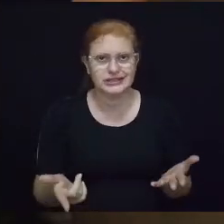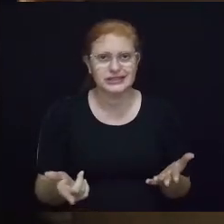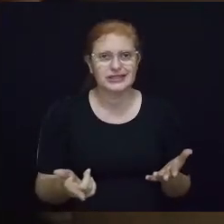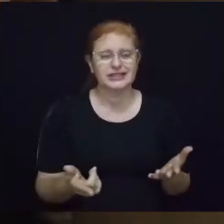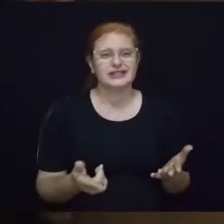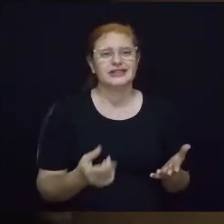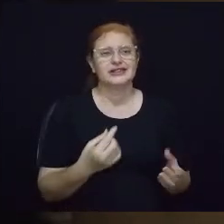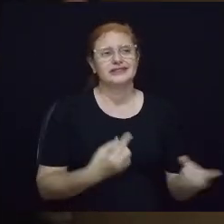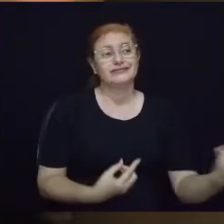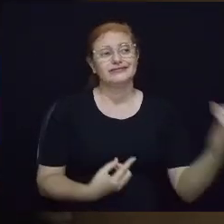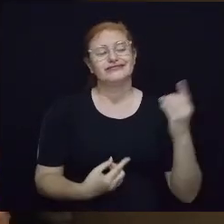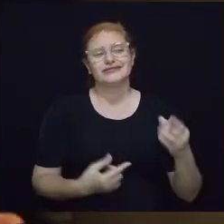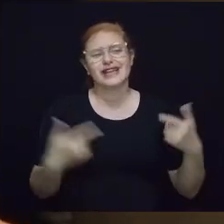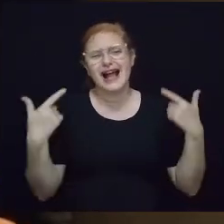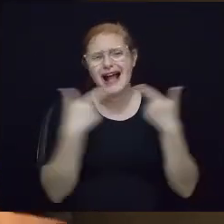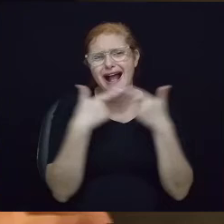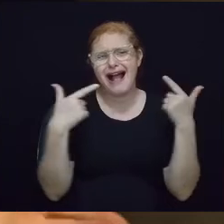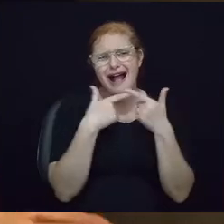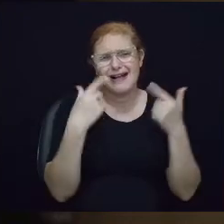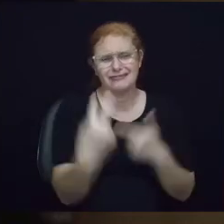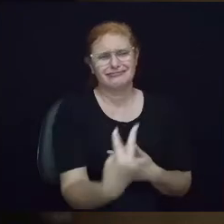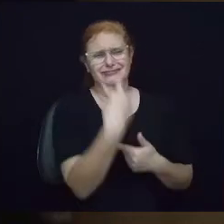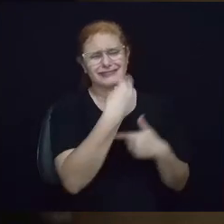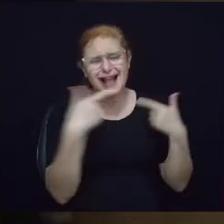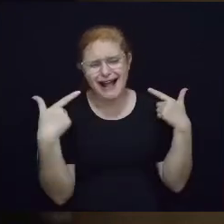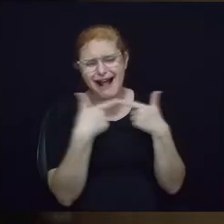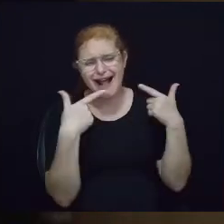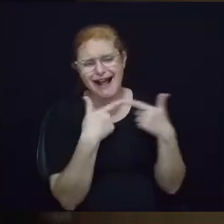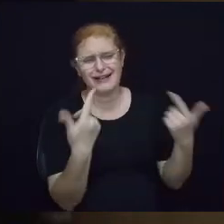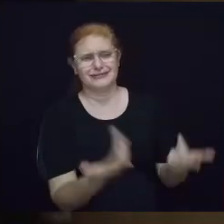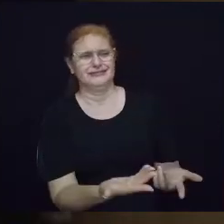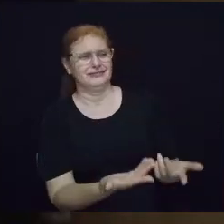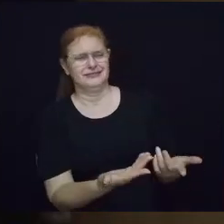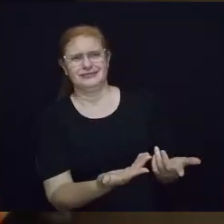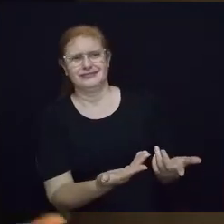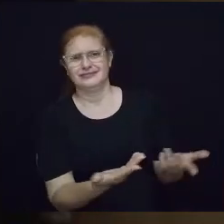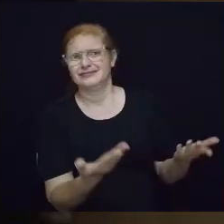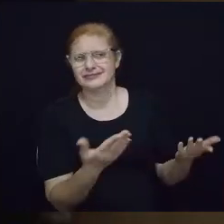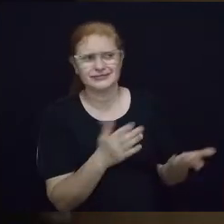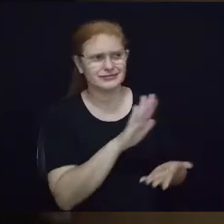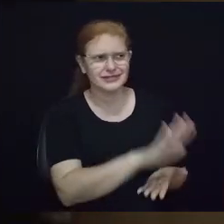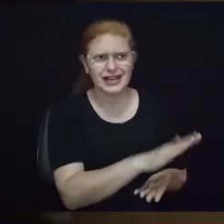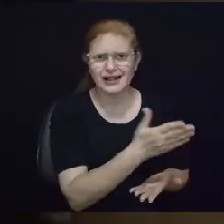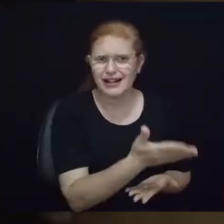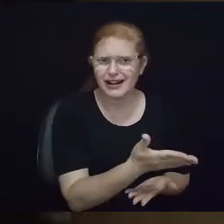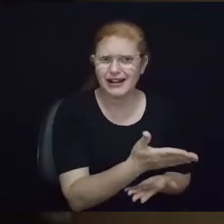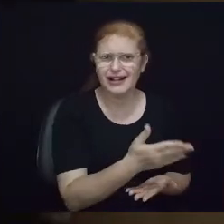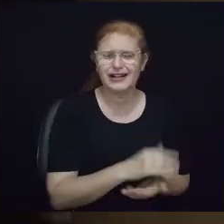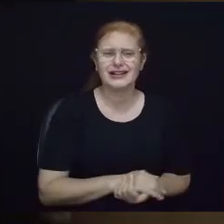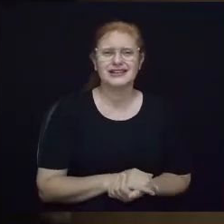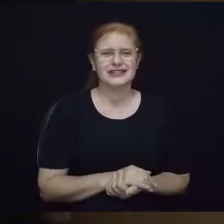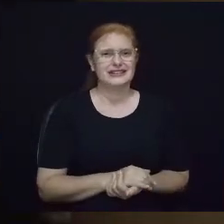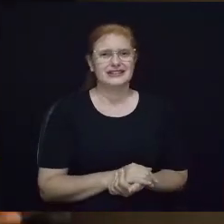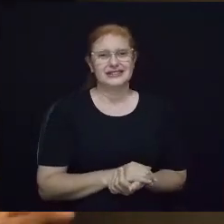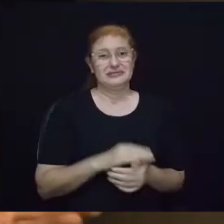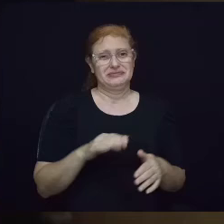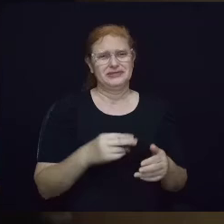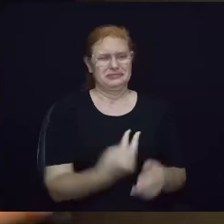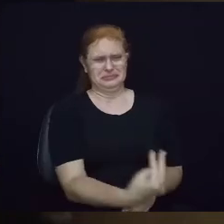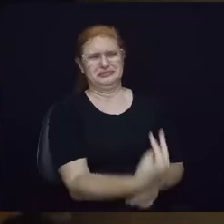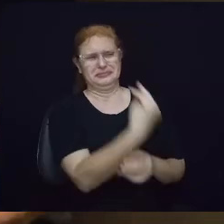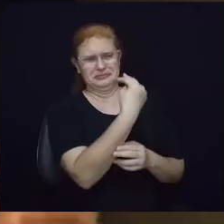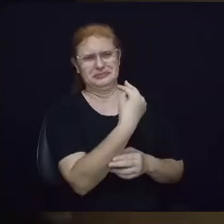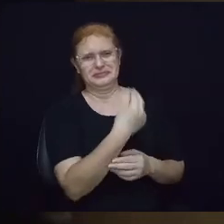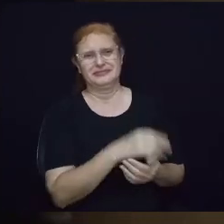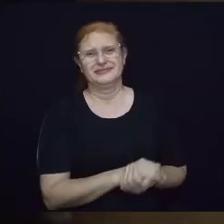E o Chico ficava rindo lá num canto, olhando para mim e rindo. E ficava lá, surdo, né? Mas, enfim, ele ficava só me